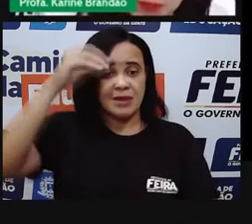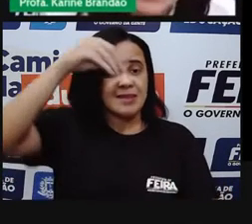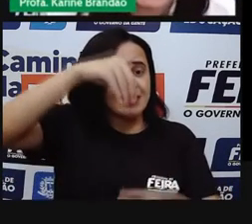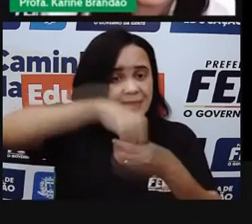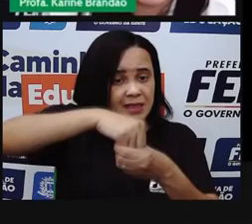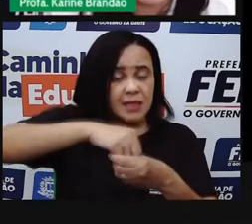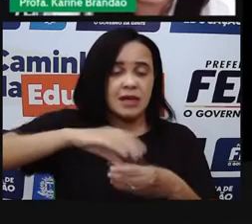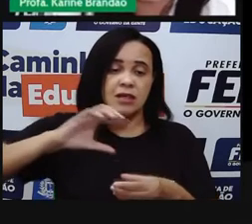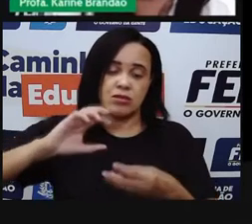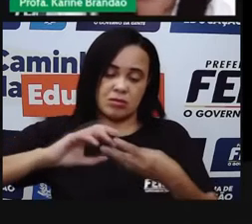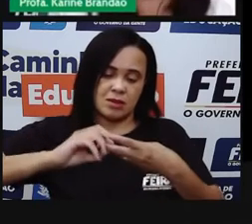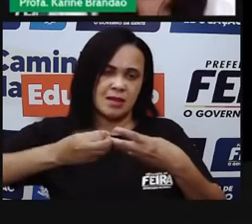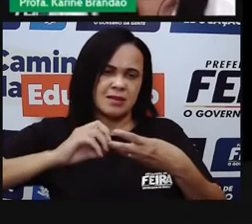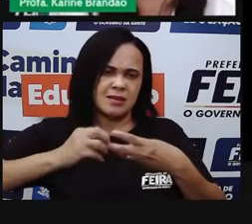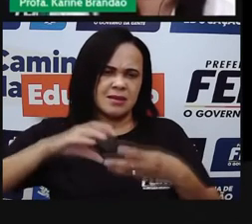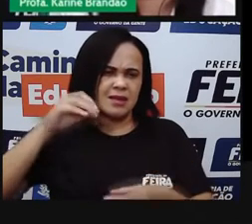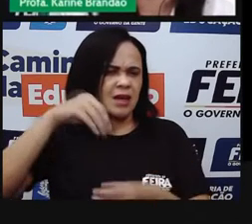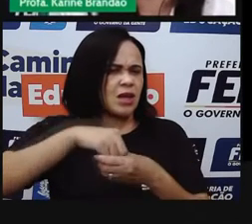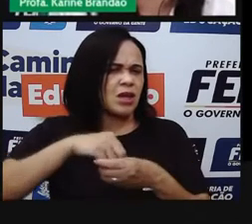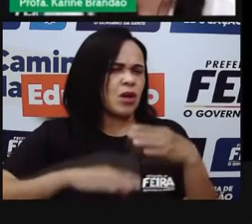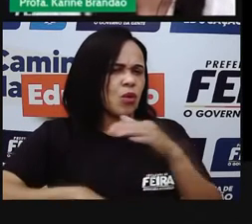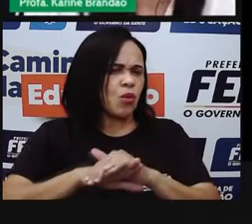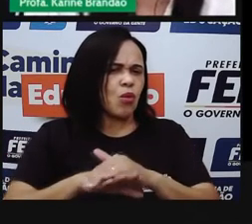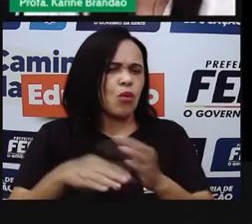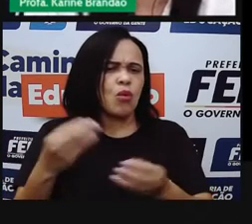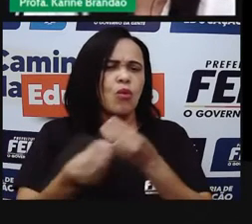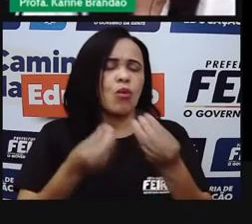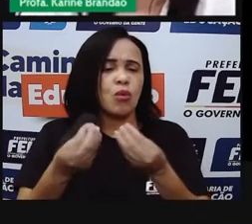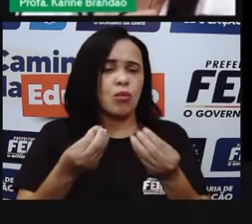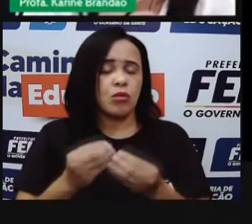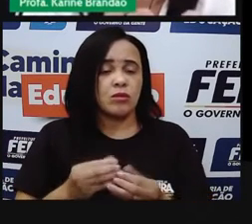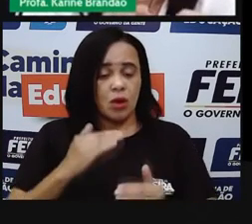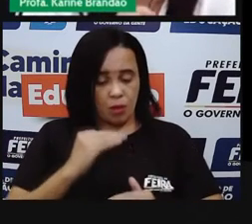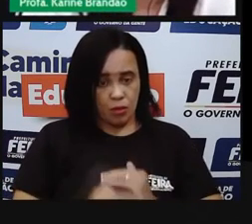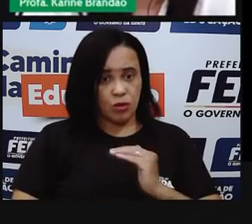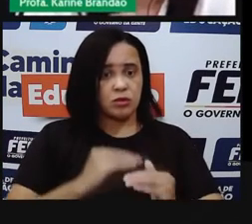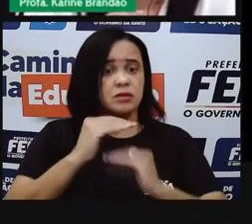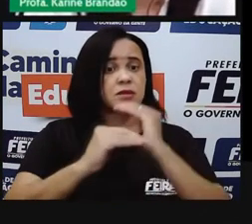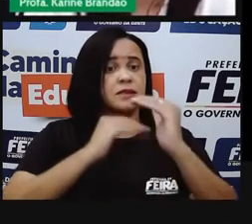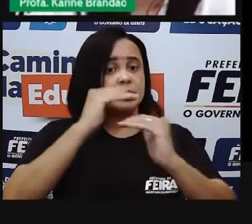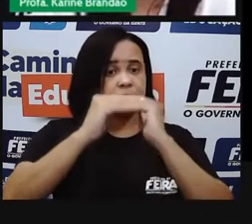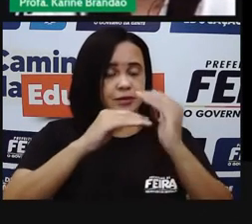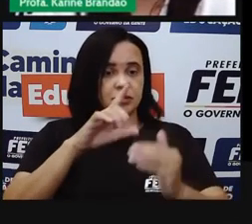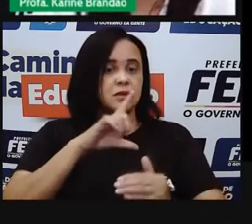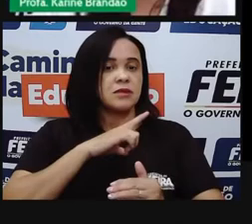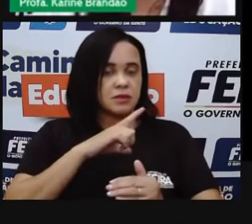microscópico, tão pequenininho assim, como é a nossa célula? Existe um processo que a gente vai